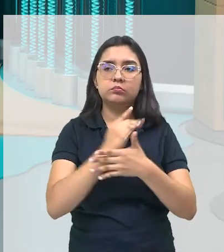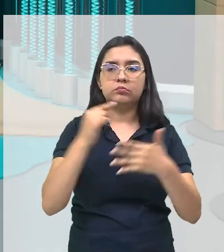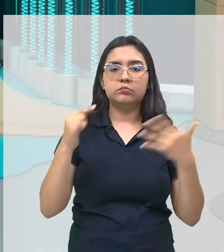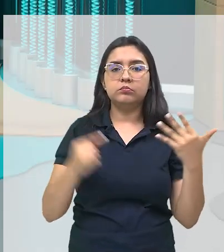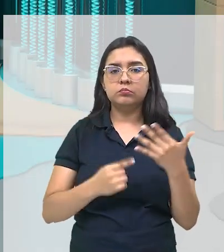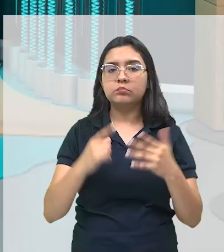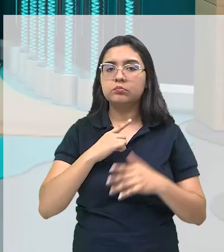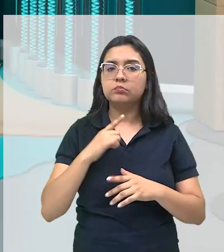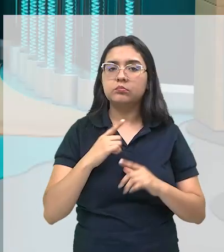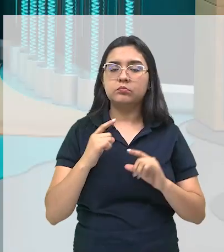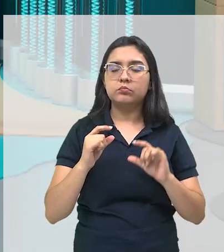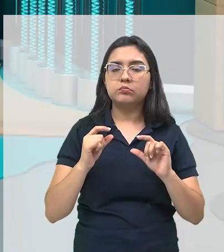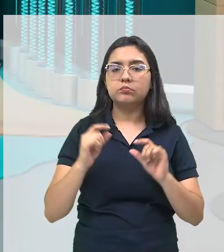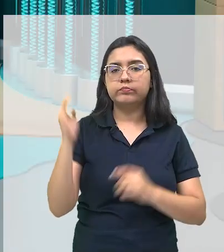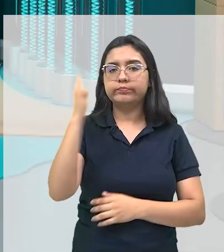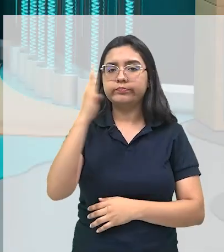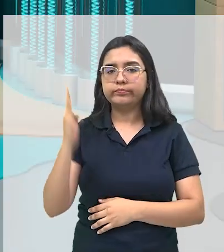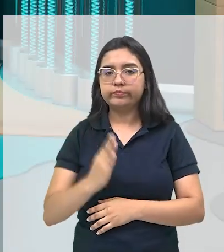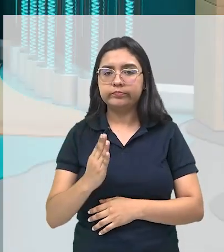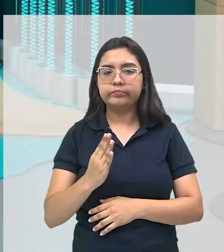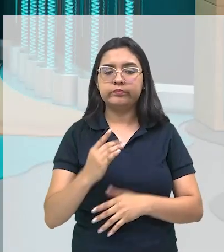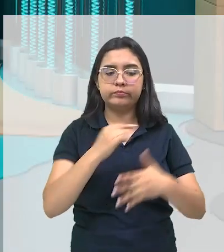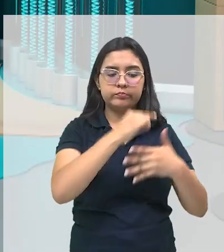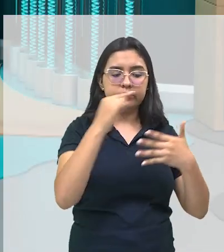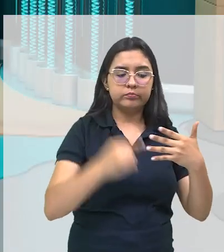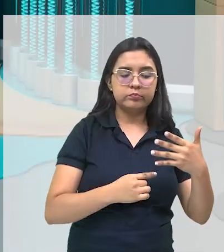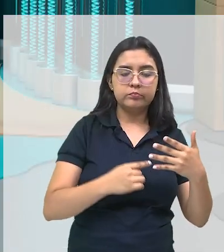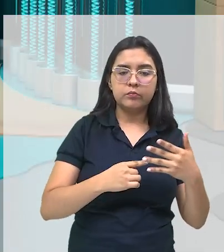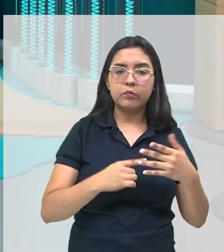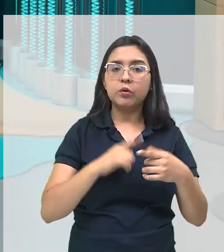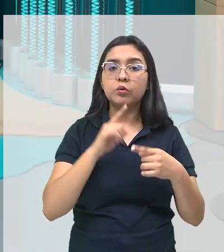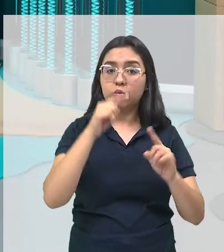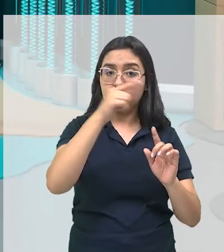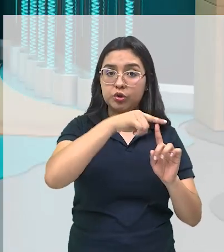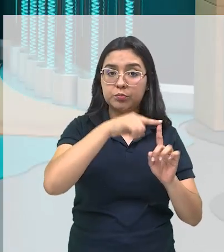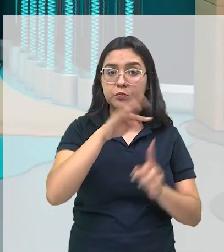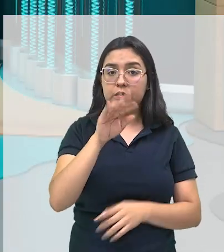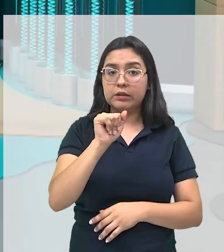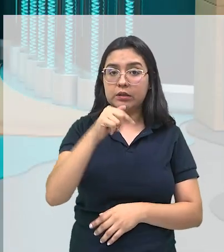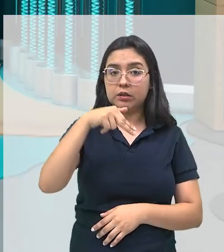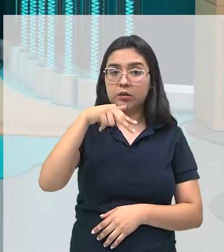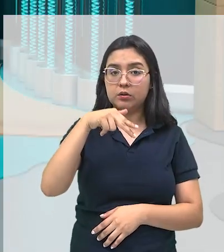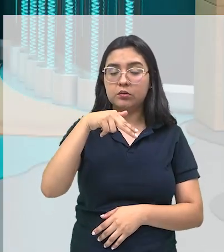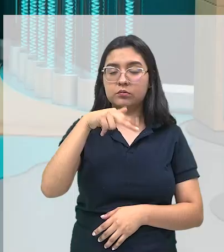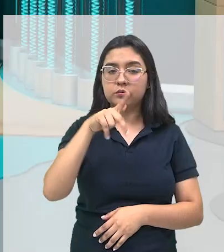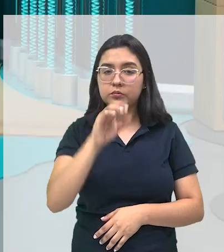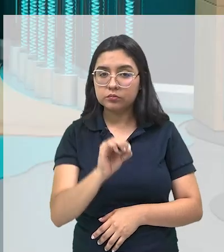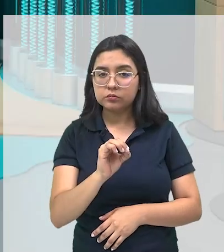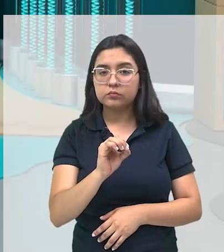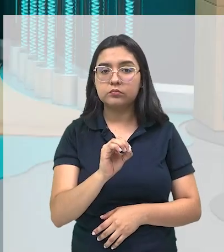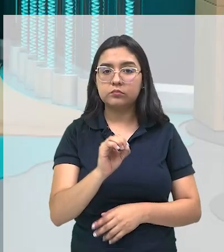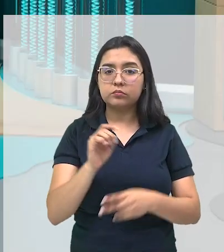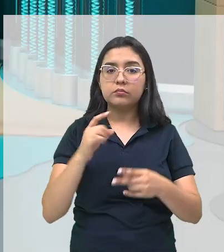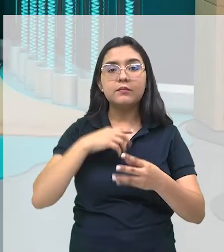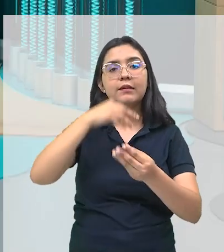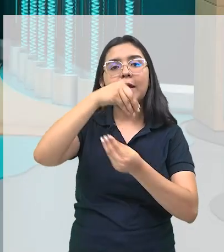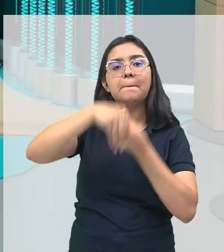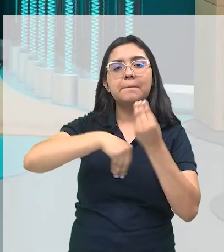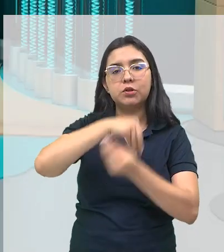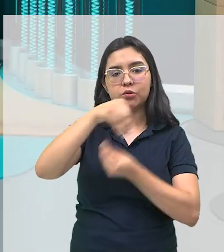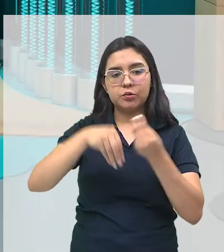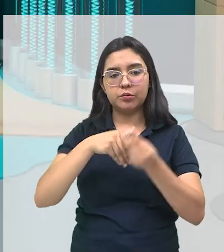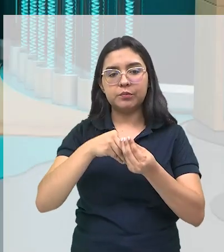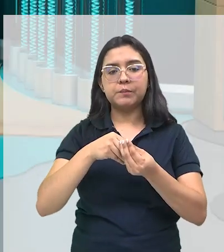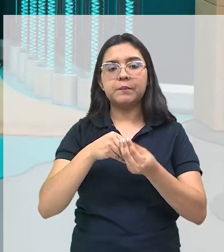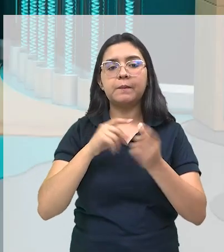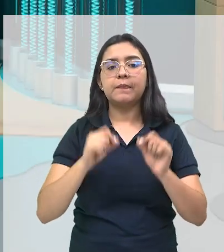né? O brasileiro ele pegou uns elementos do tango, da forma de dançar do tango, e misturou